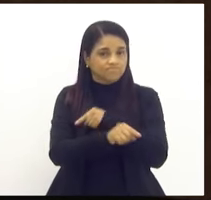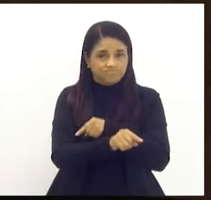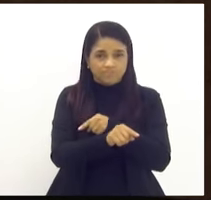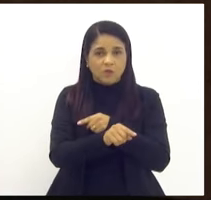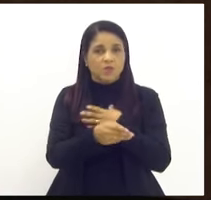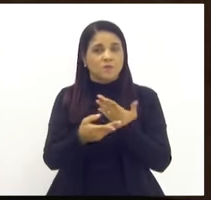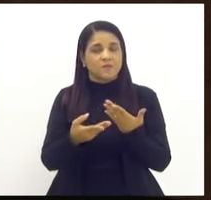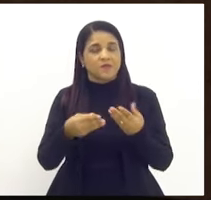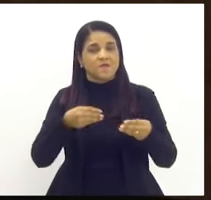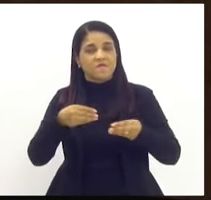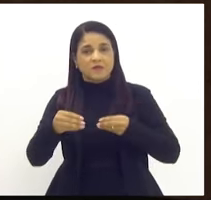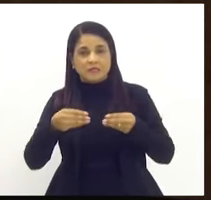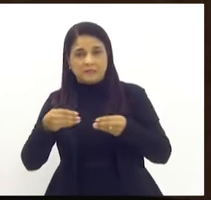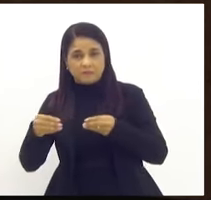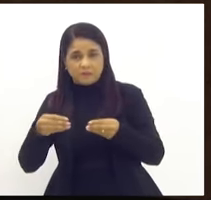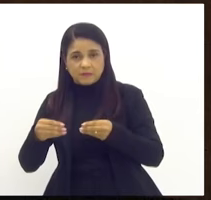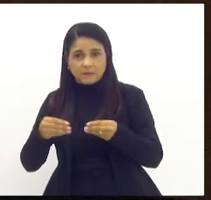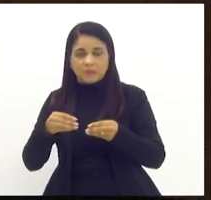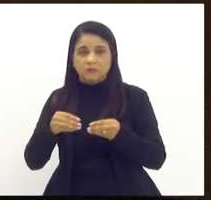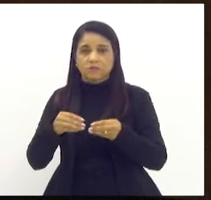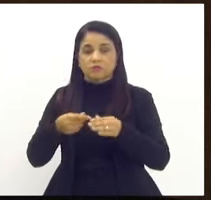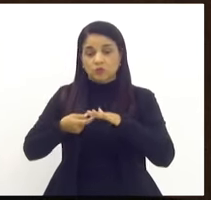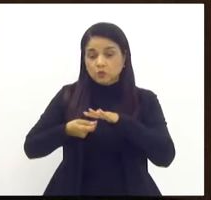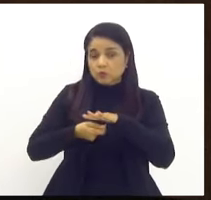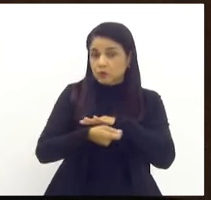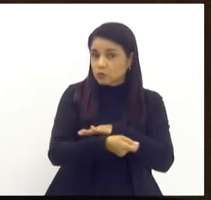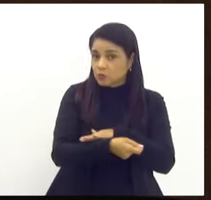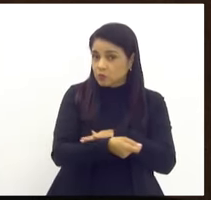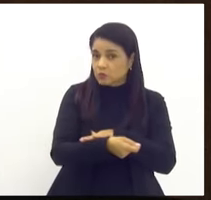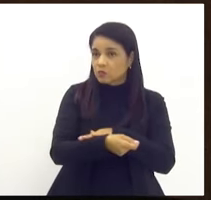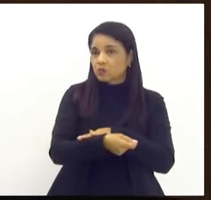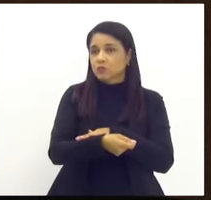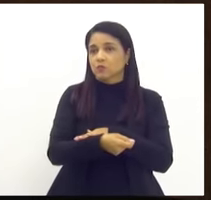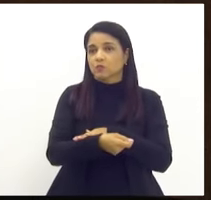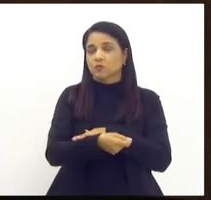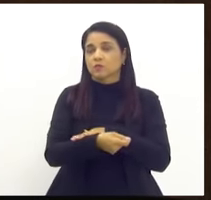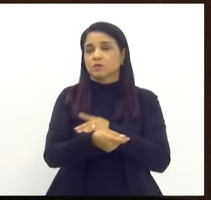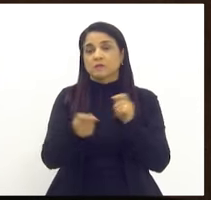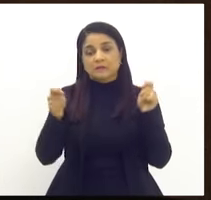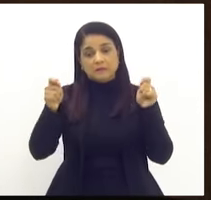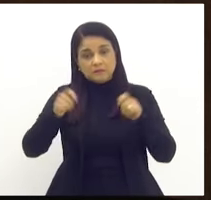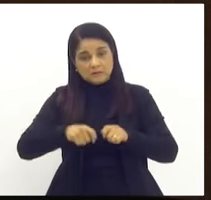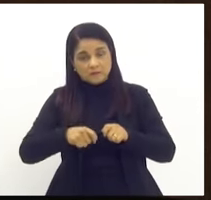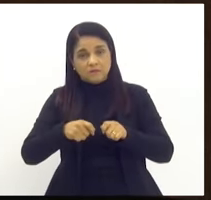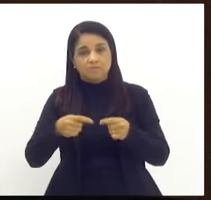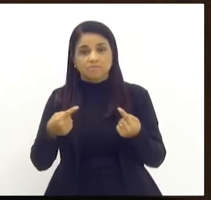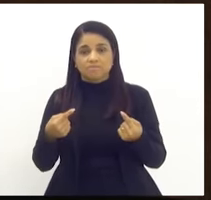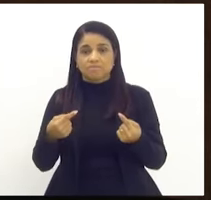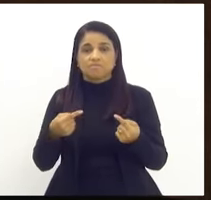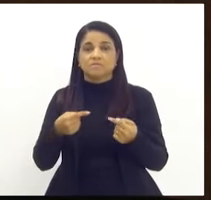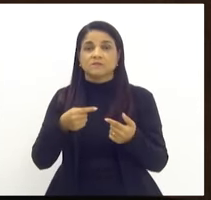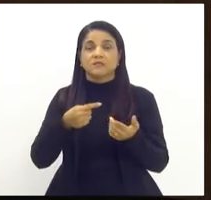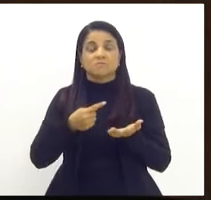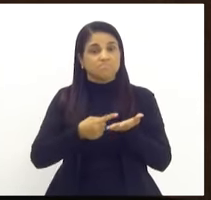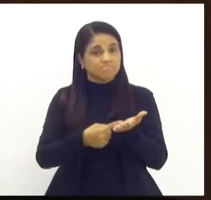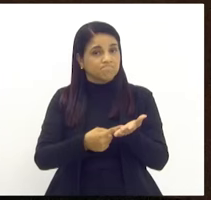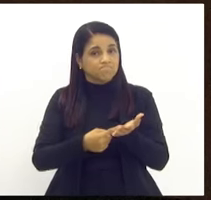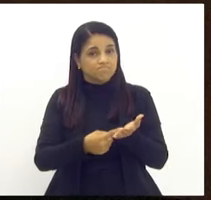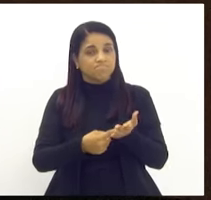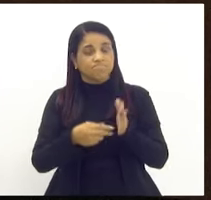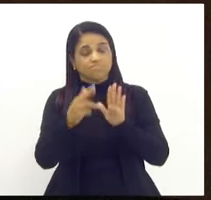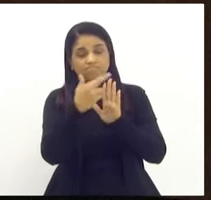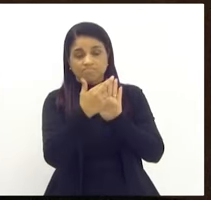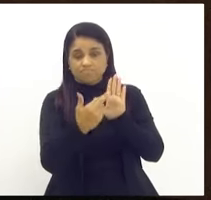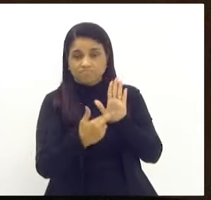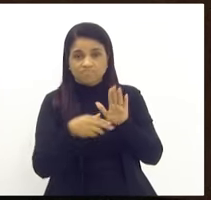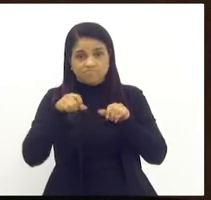a própria flexibilização da aplicação dos recursos promove ainda a subversão das determinações legais desta casa no